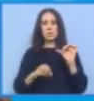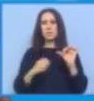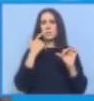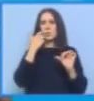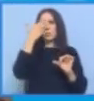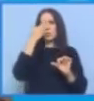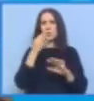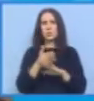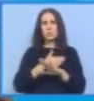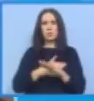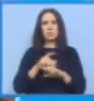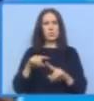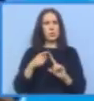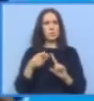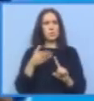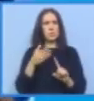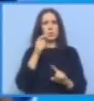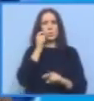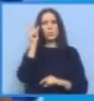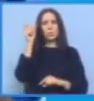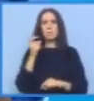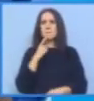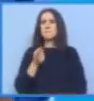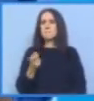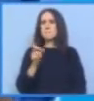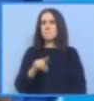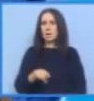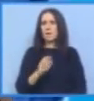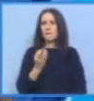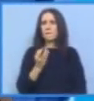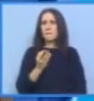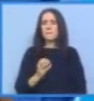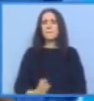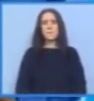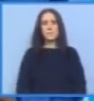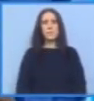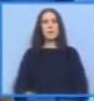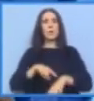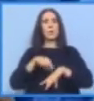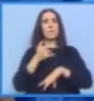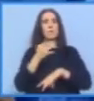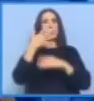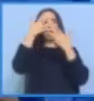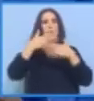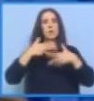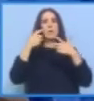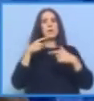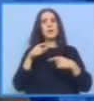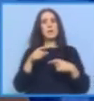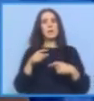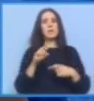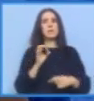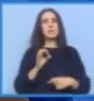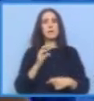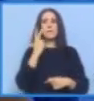deste ano, que ele também repete isso mais uma vez. Estas 24 horas e toda